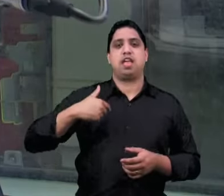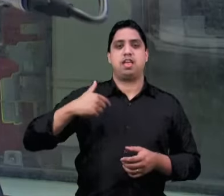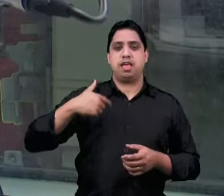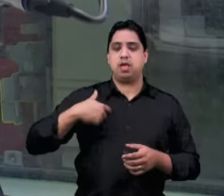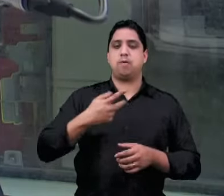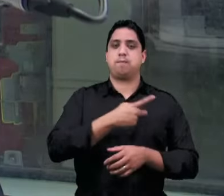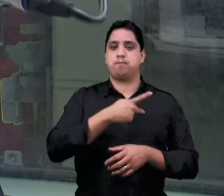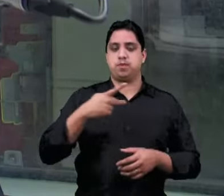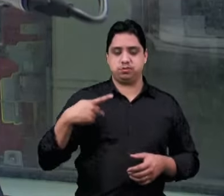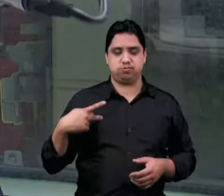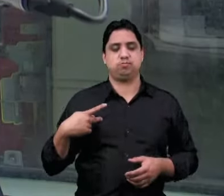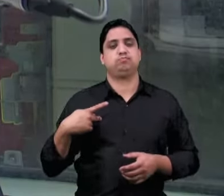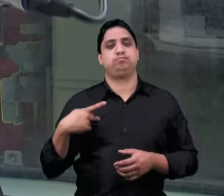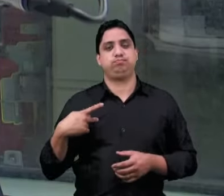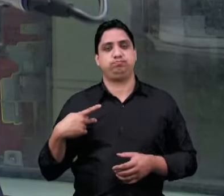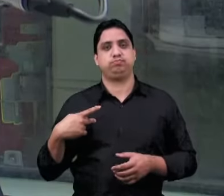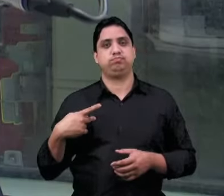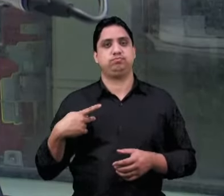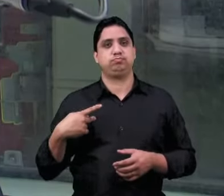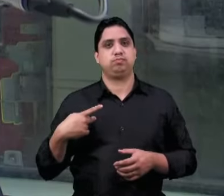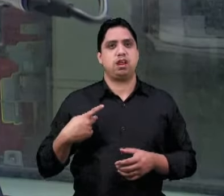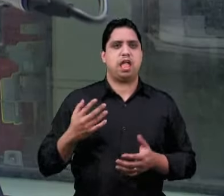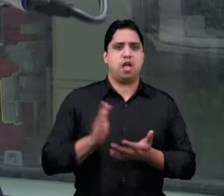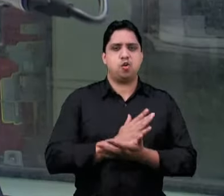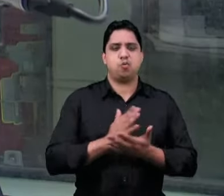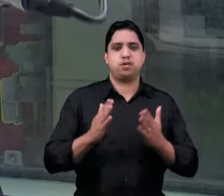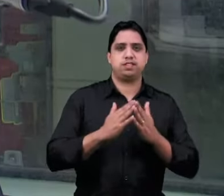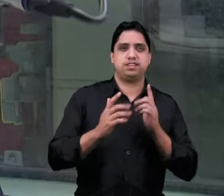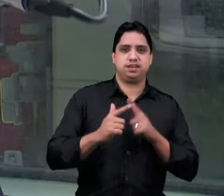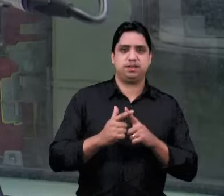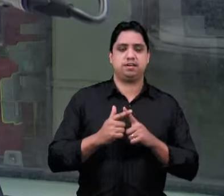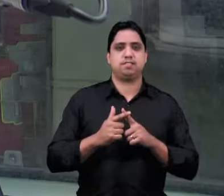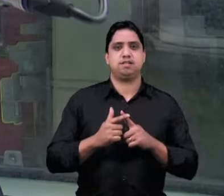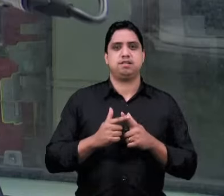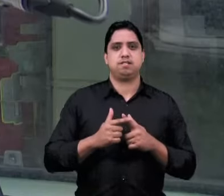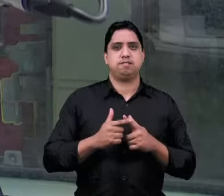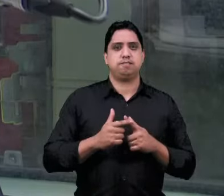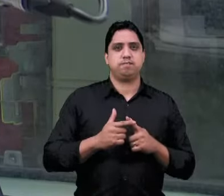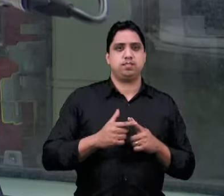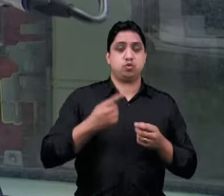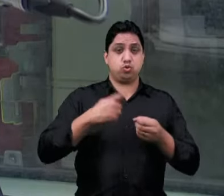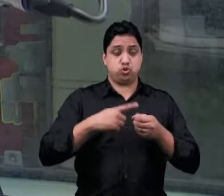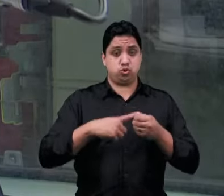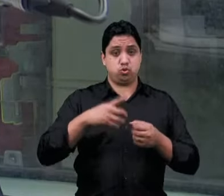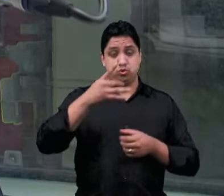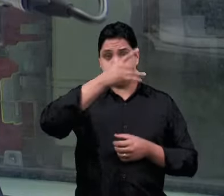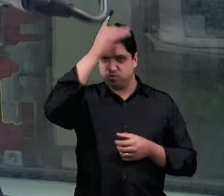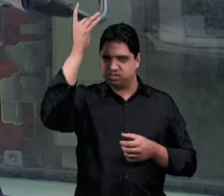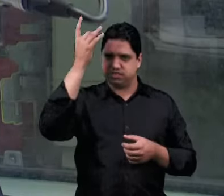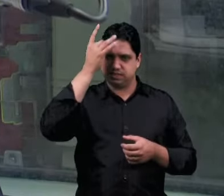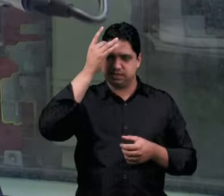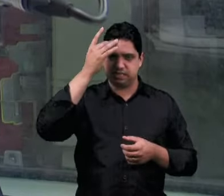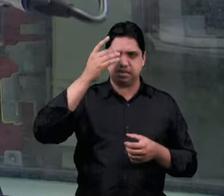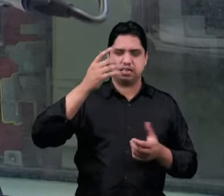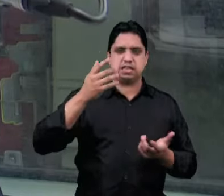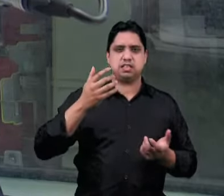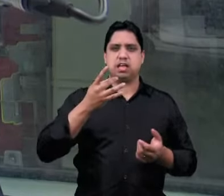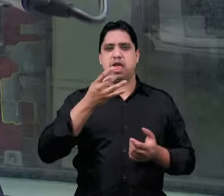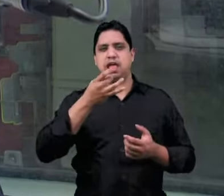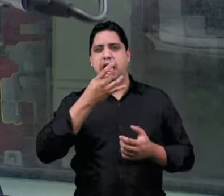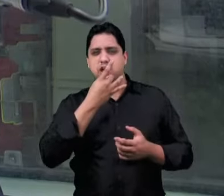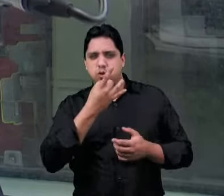ordenado pastor. E pastorei algumas igrejas no interior do Espírito Santo, Cachoeiro do Itapemirim,